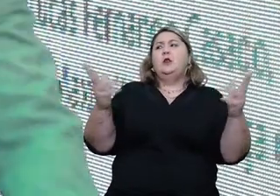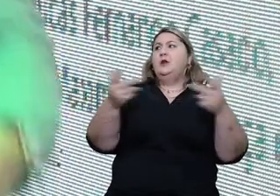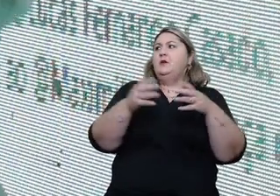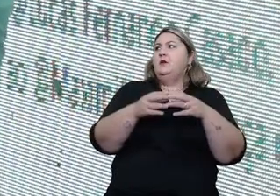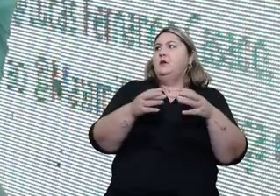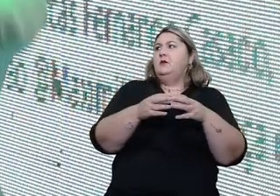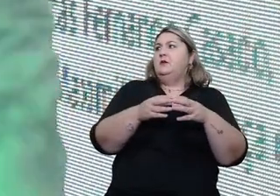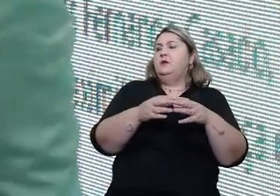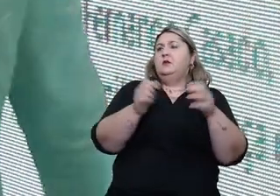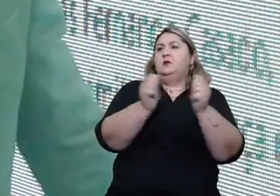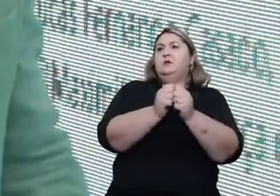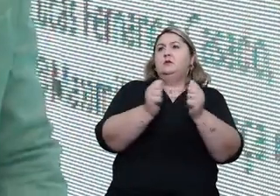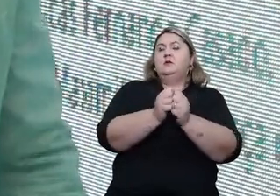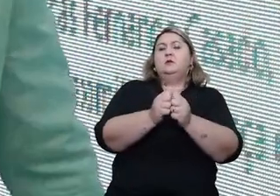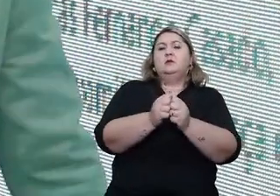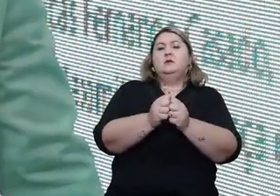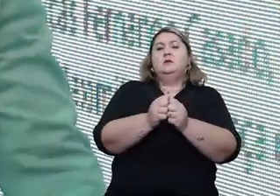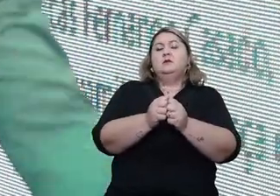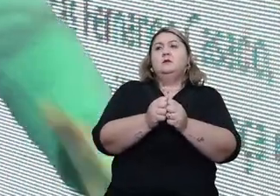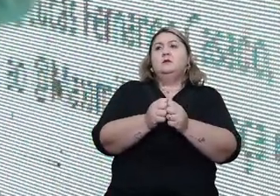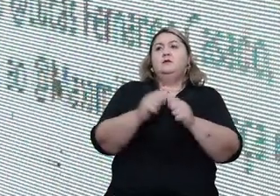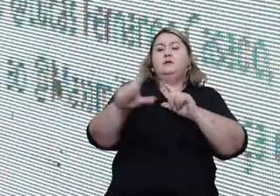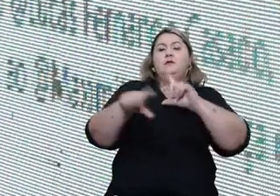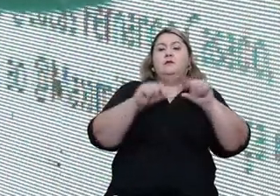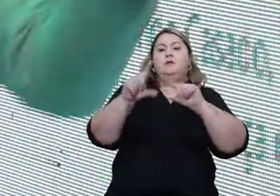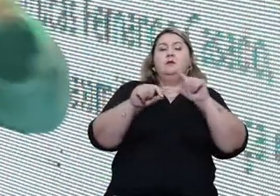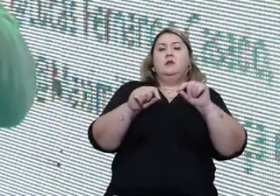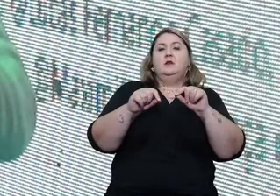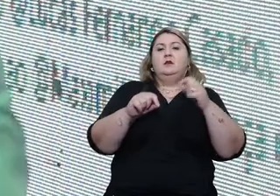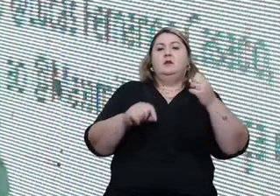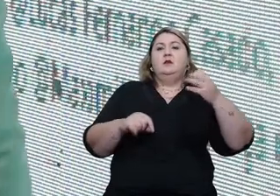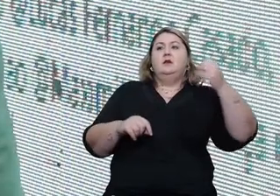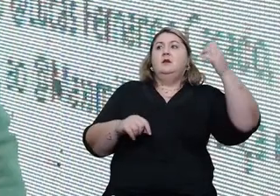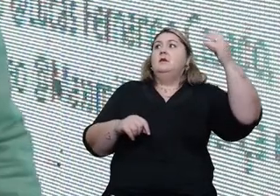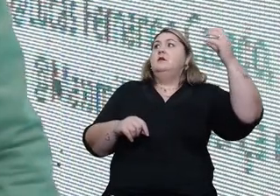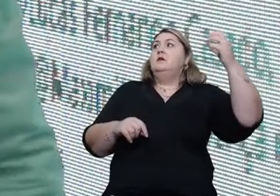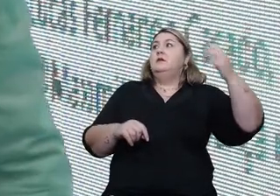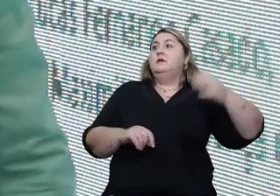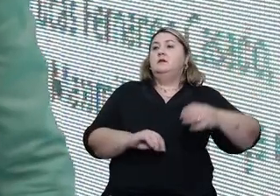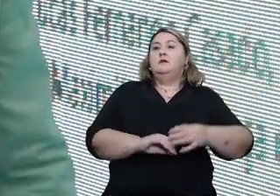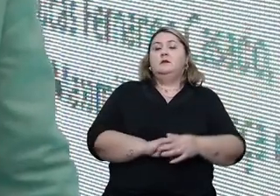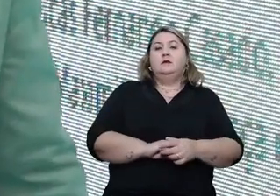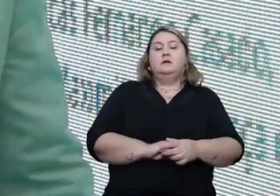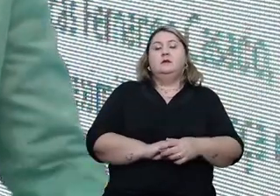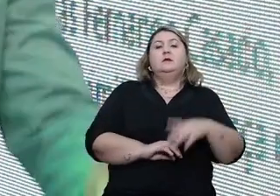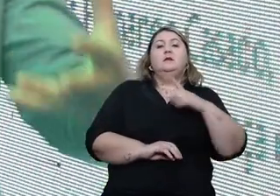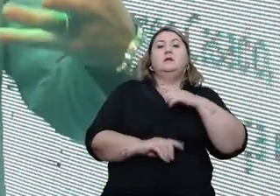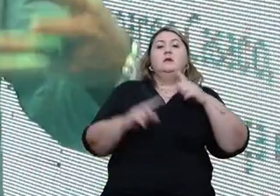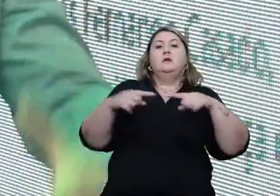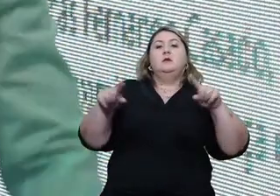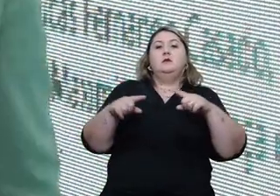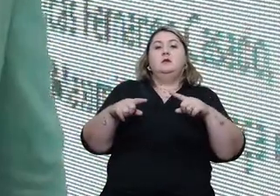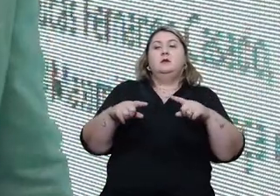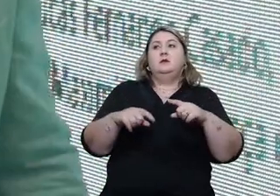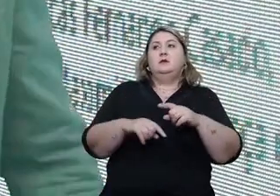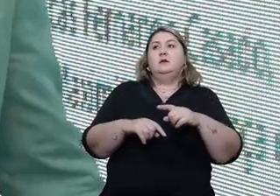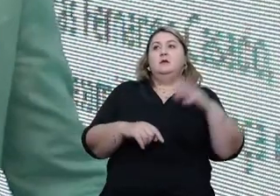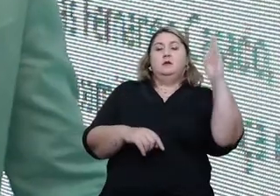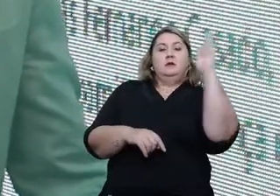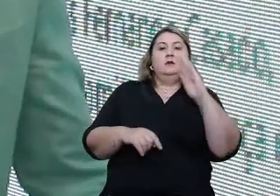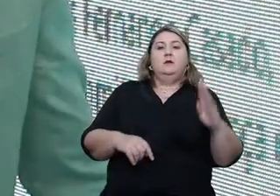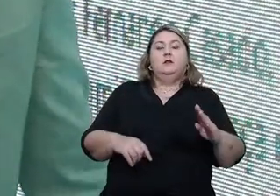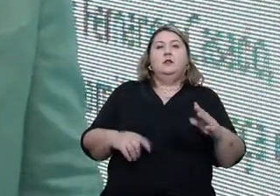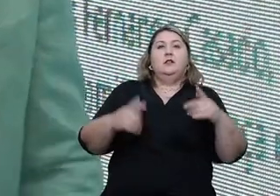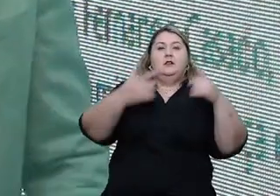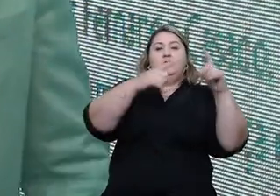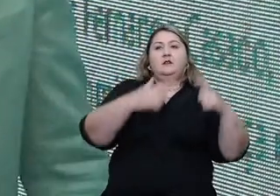junto com vocês, uma super seleção, vamos viajar aqui na música sertaneja, nas músicas populares do nosso Brasil e em